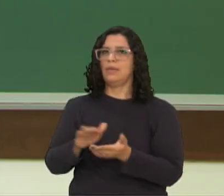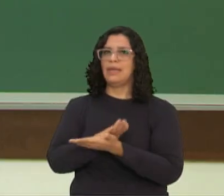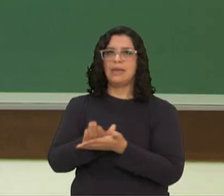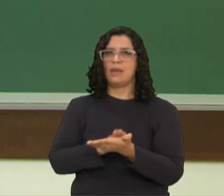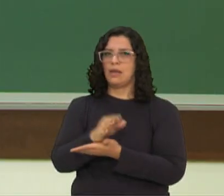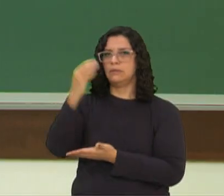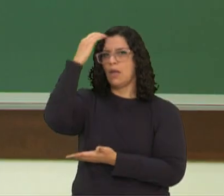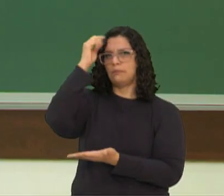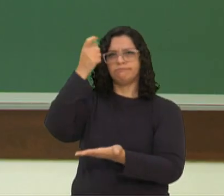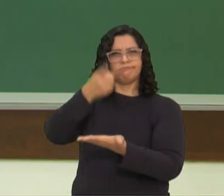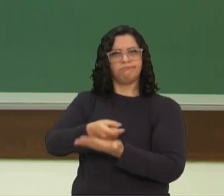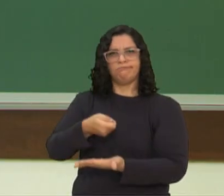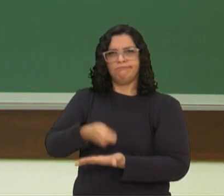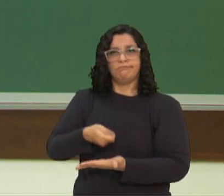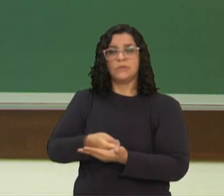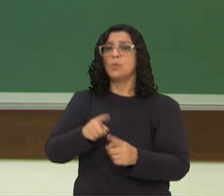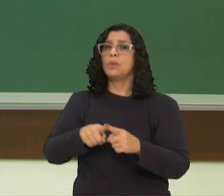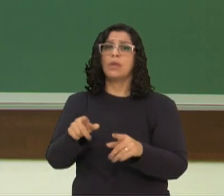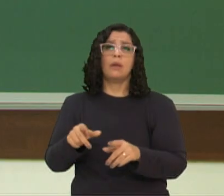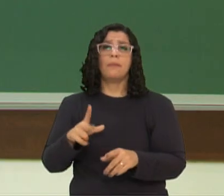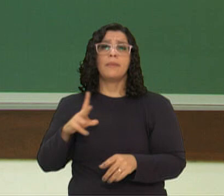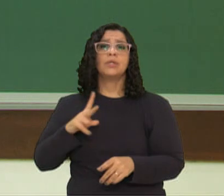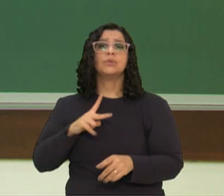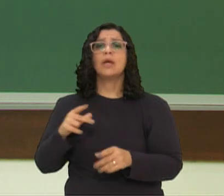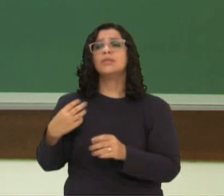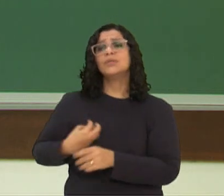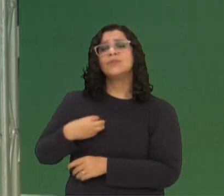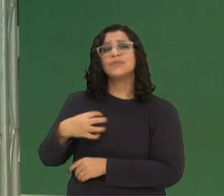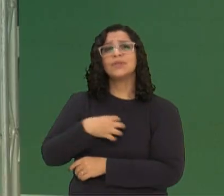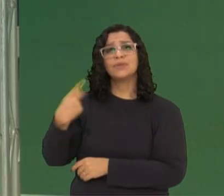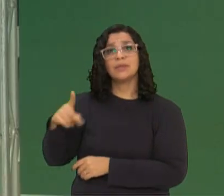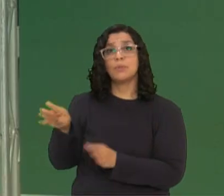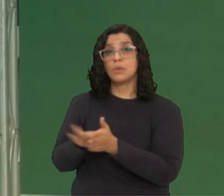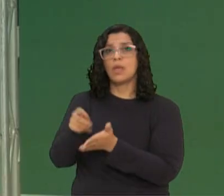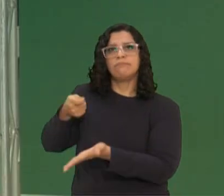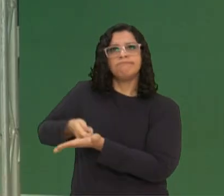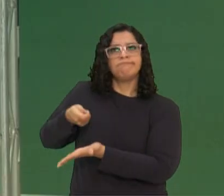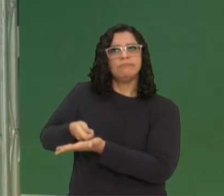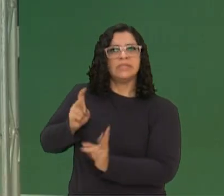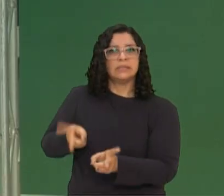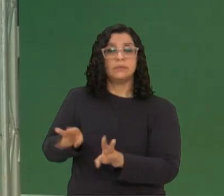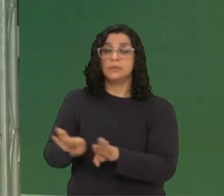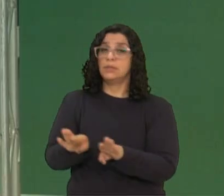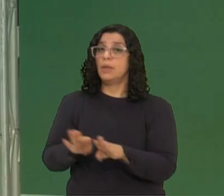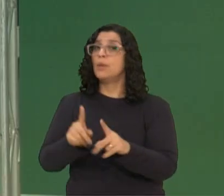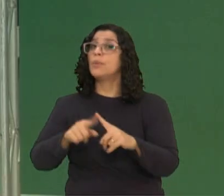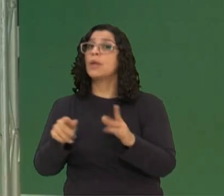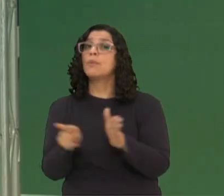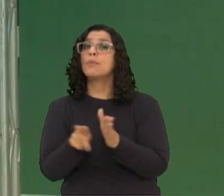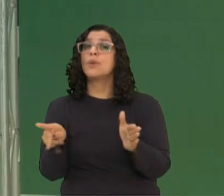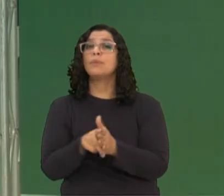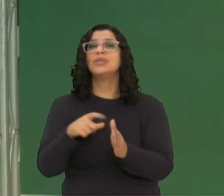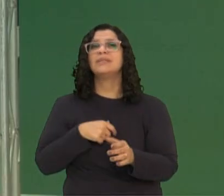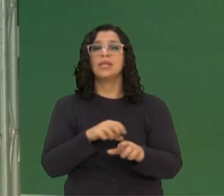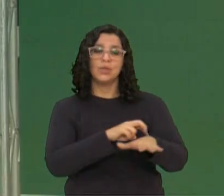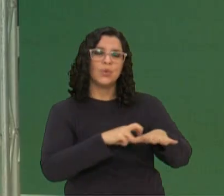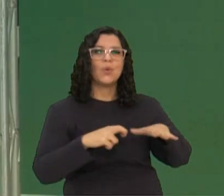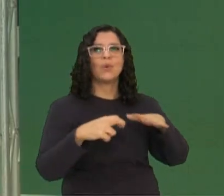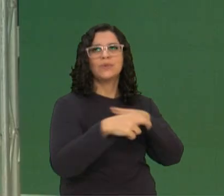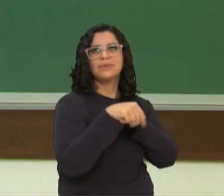despotismo esclarecido, por motivos próprios, uma por ser muito absolutista e outra por já ser